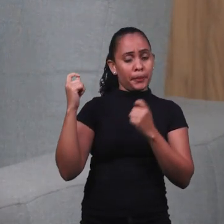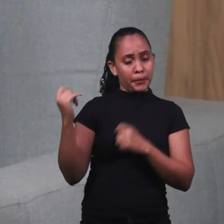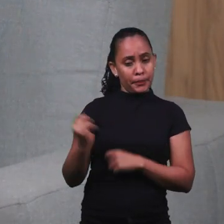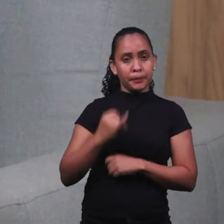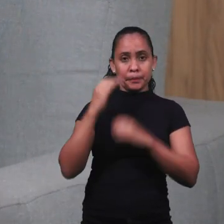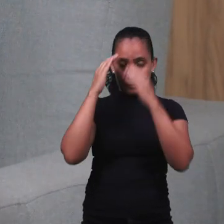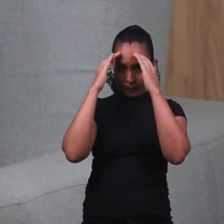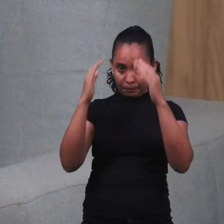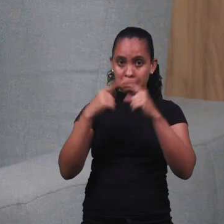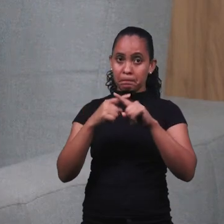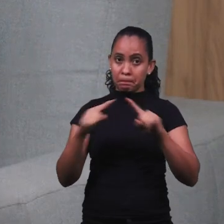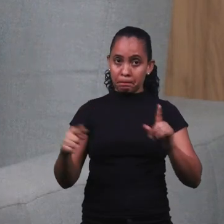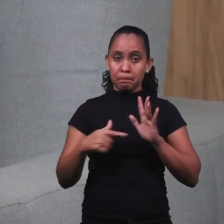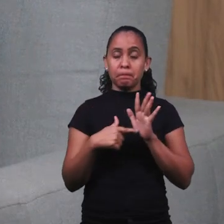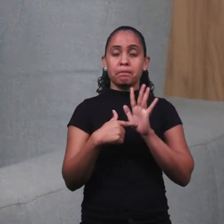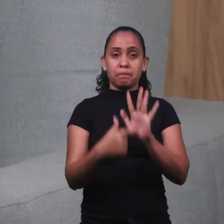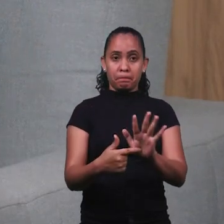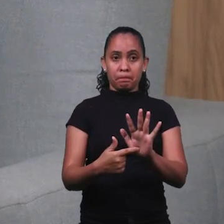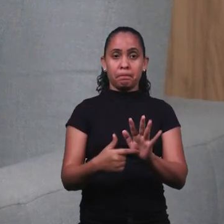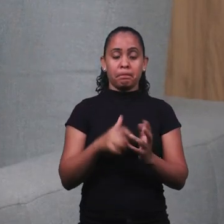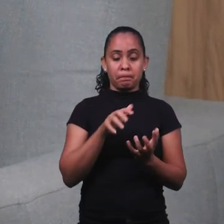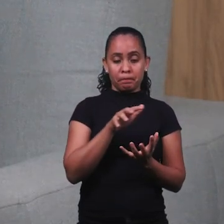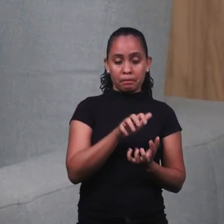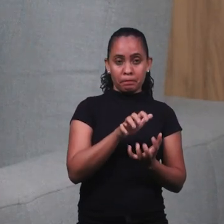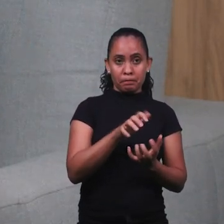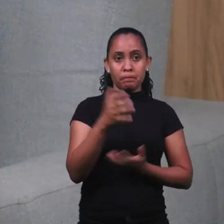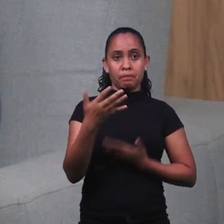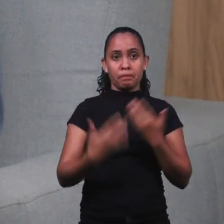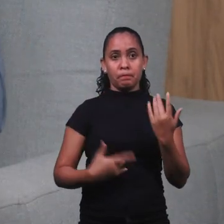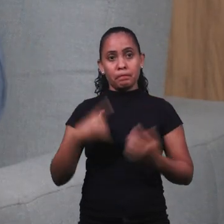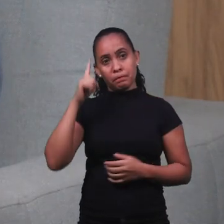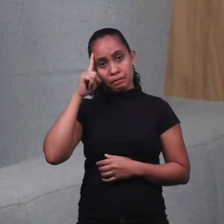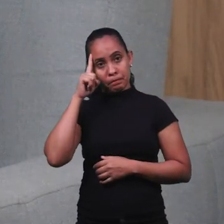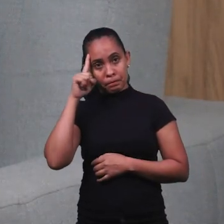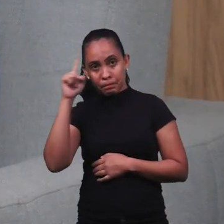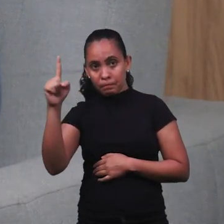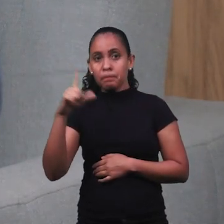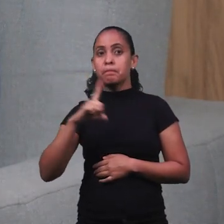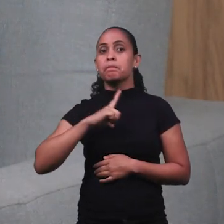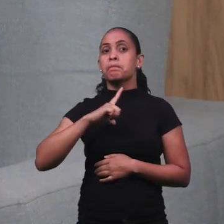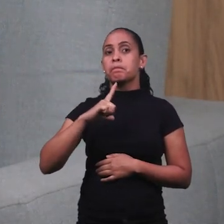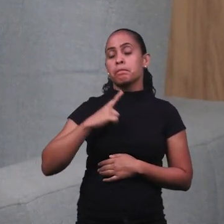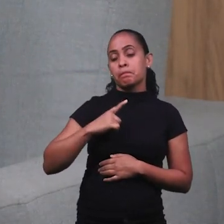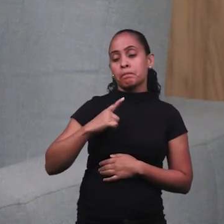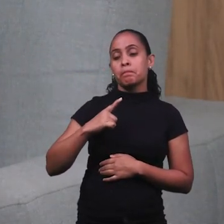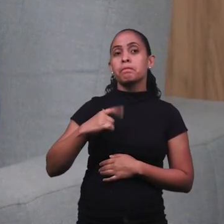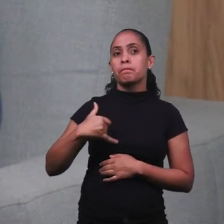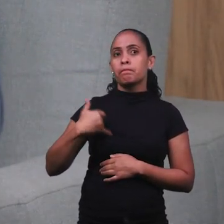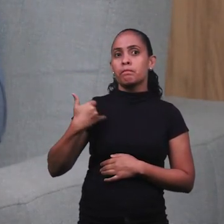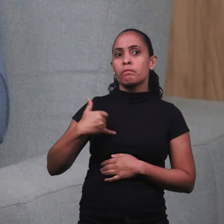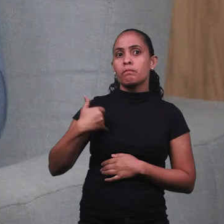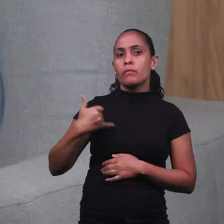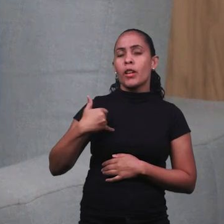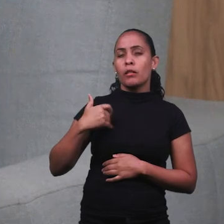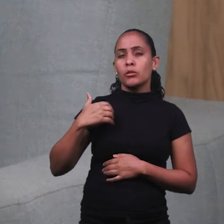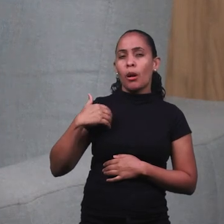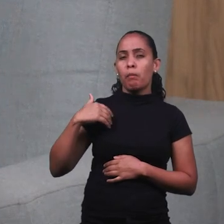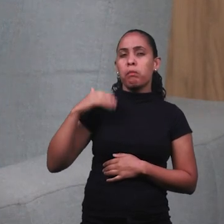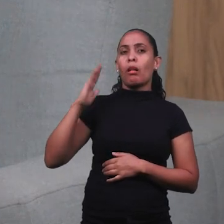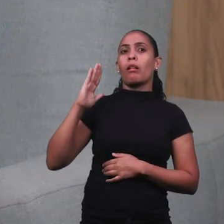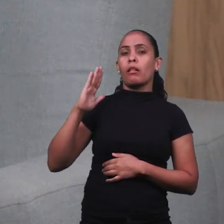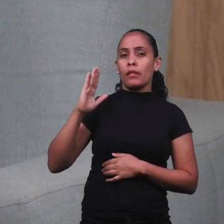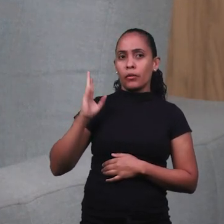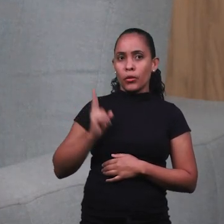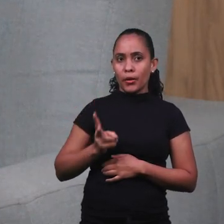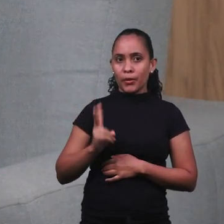o idoso, o nosso irmão que serve ao Senhor, a nossa irmã que serve ao Senhor, que tem a idade avançada, deve